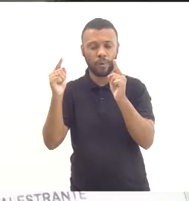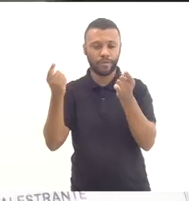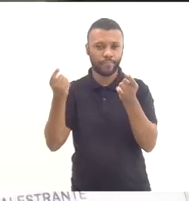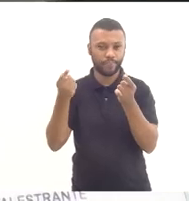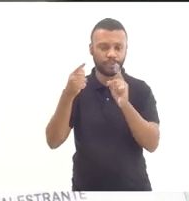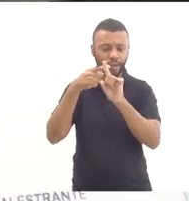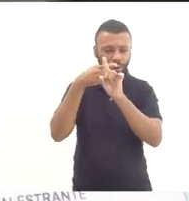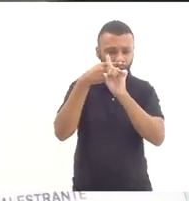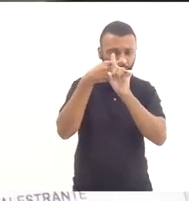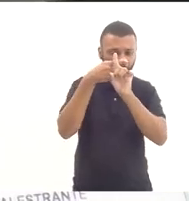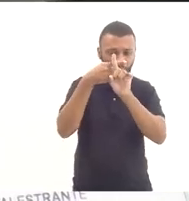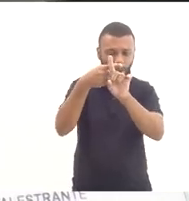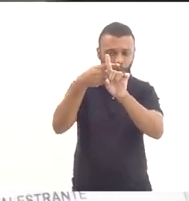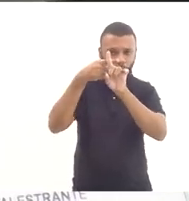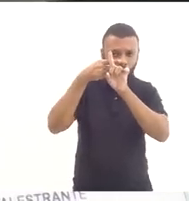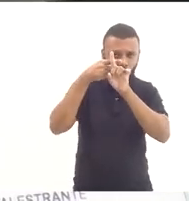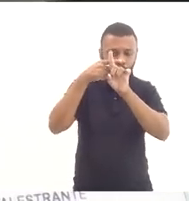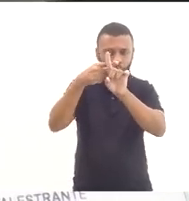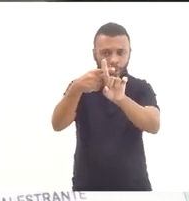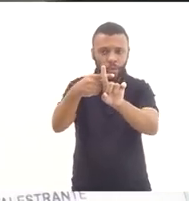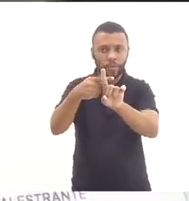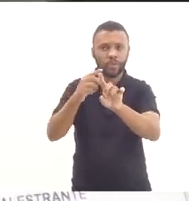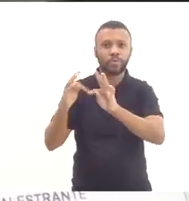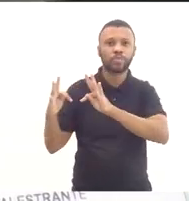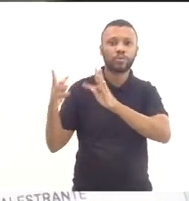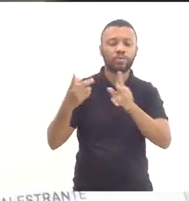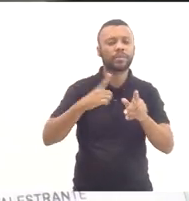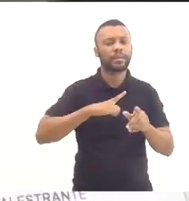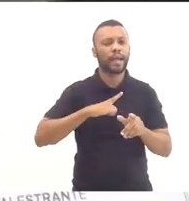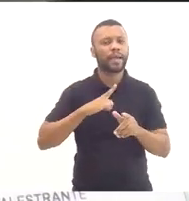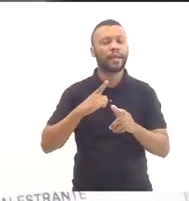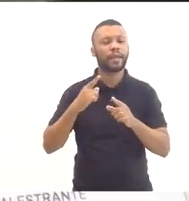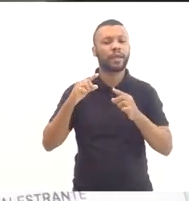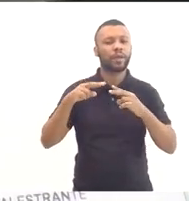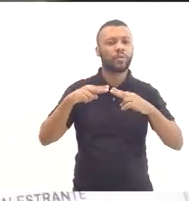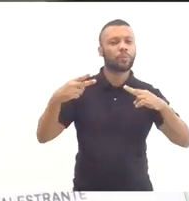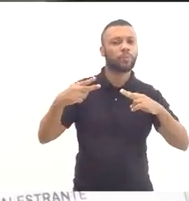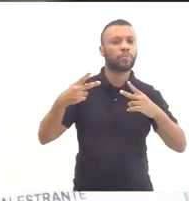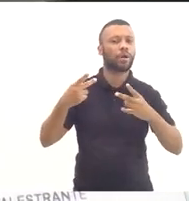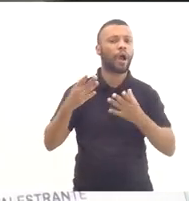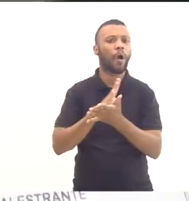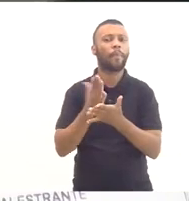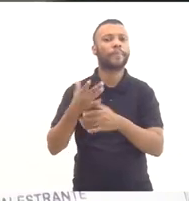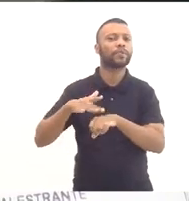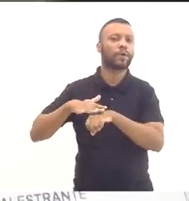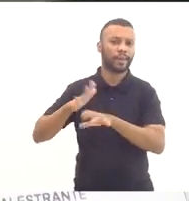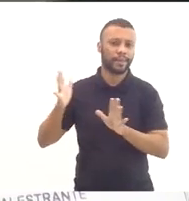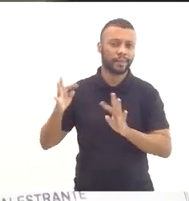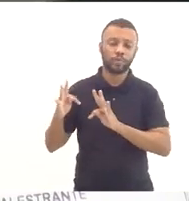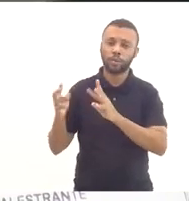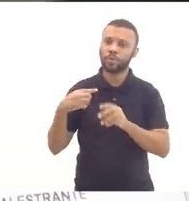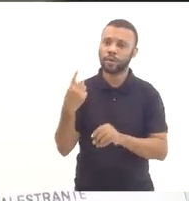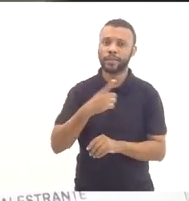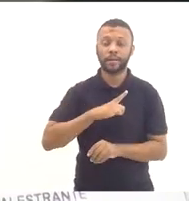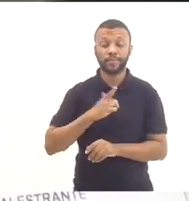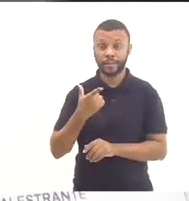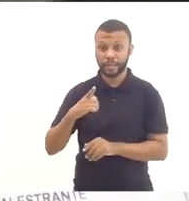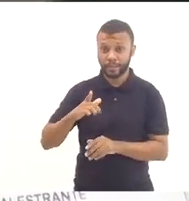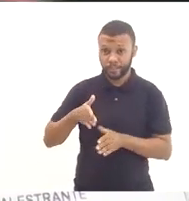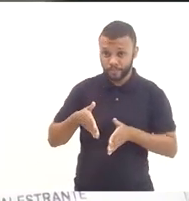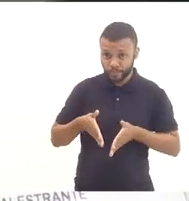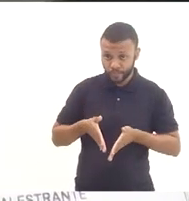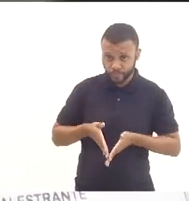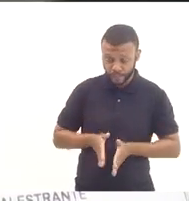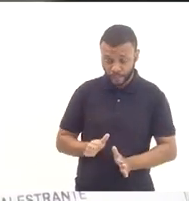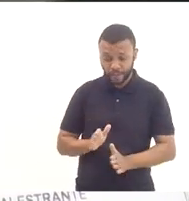é todo mundo tem recessividade uma mutação para alguma doença Todos nós temos e quando você gera um filho com uma pessoa